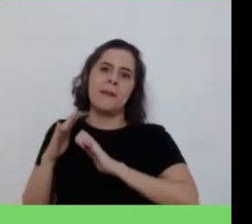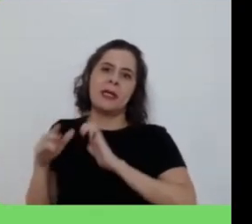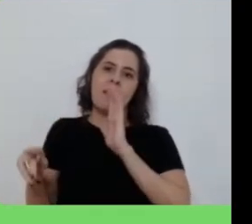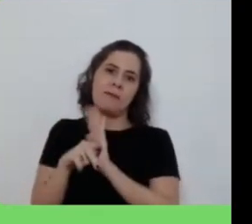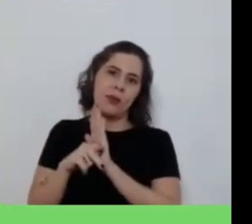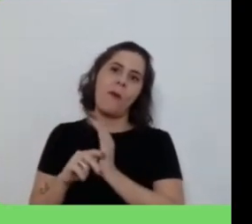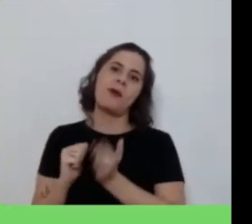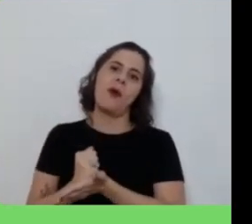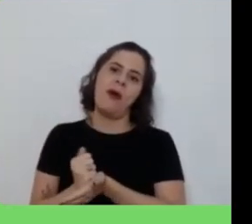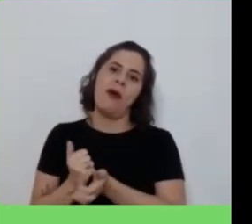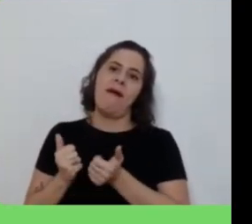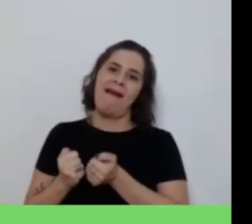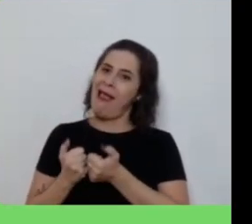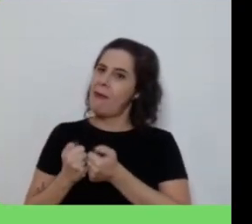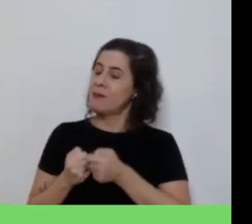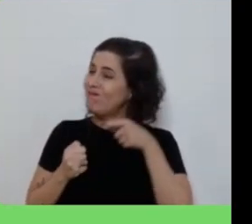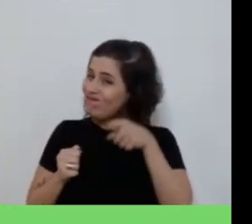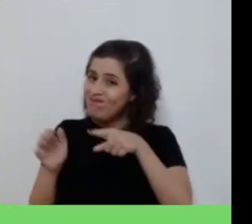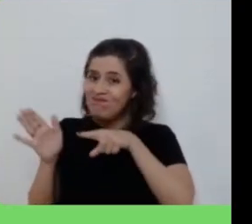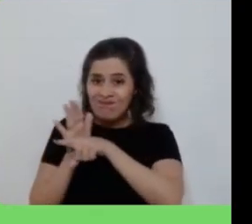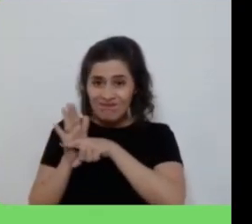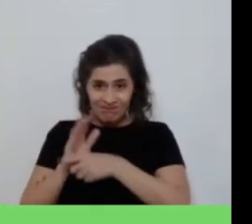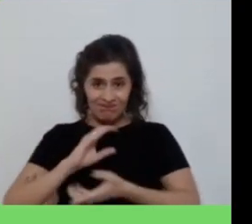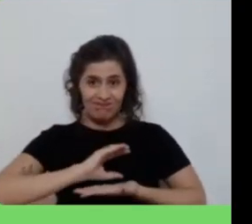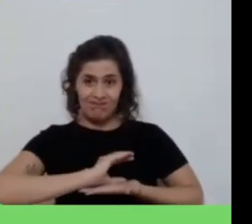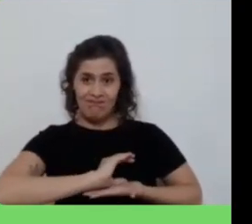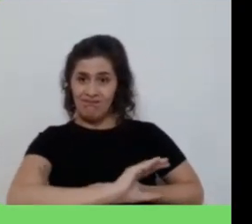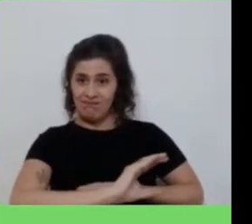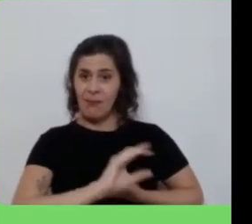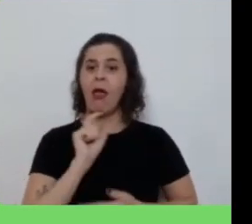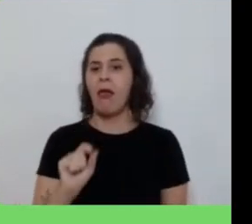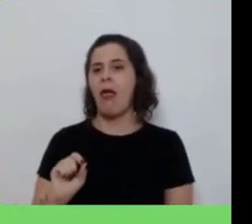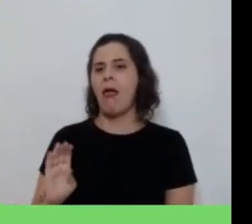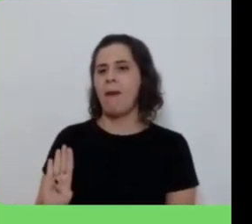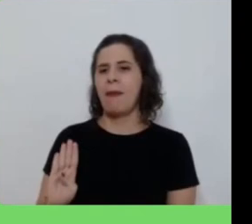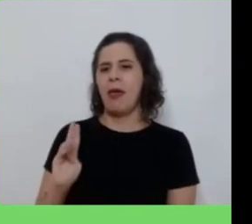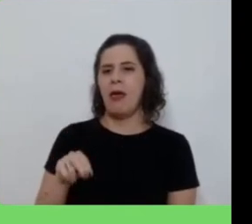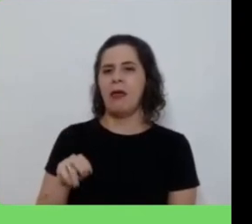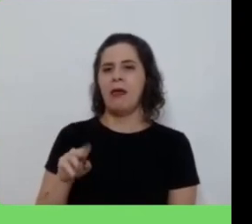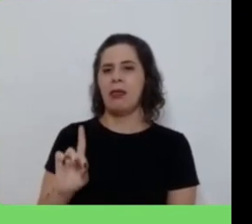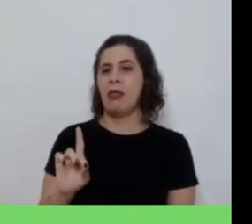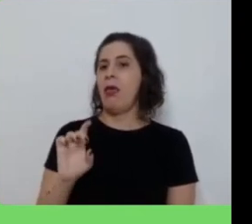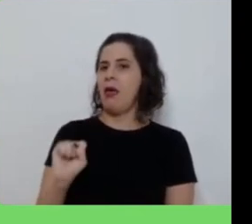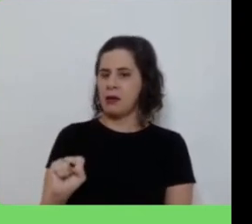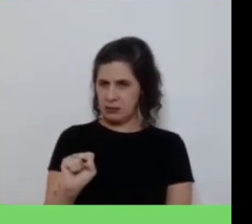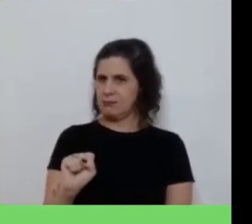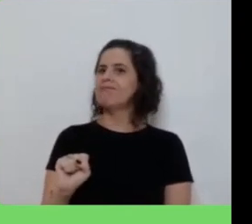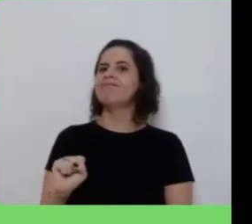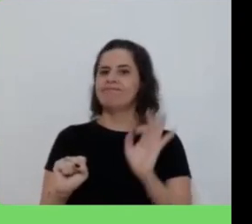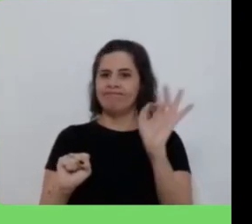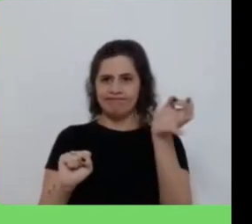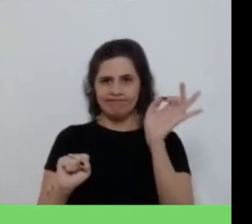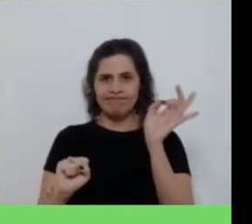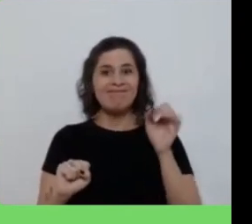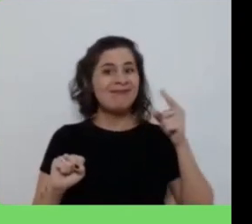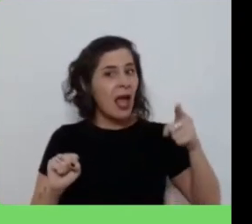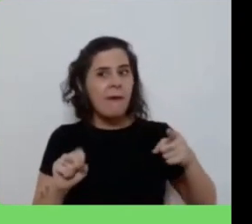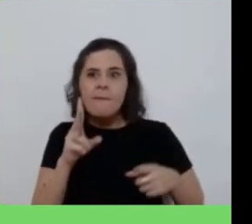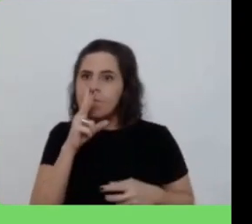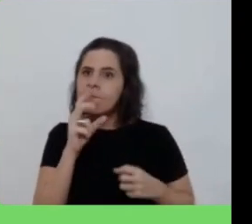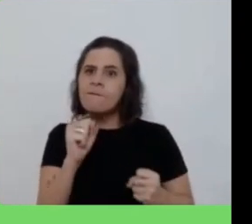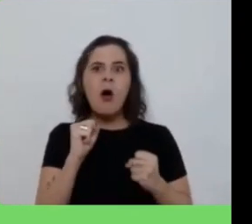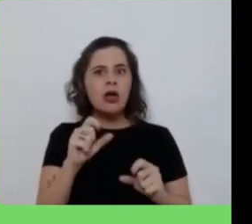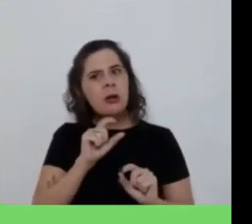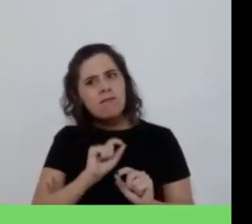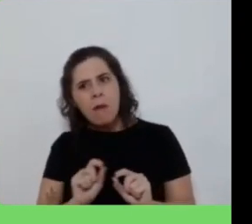e foi uma pesquisa que foi financiada pelo bened né Érica Sim foi e ela é muito robusta né